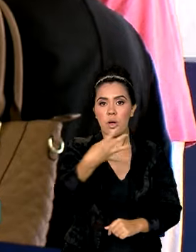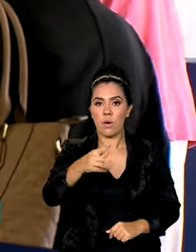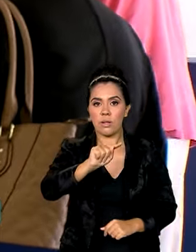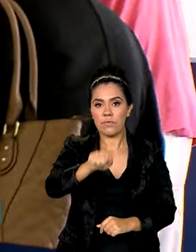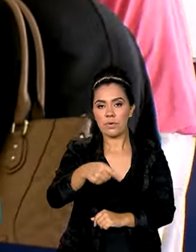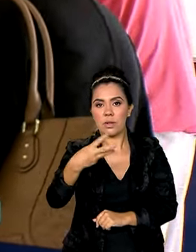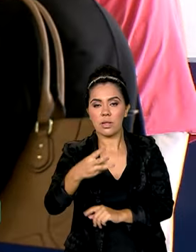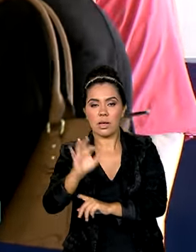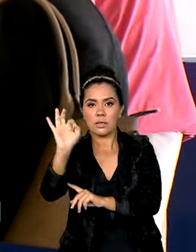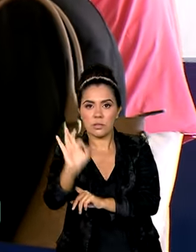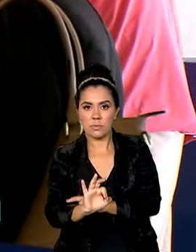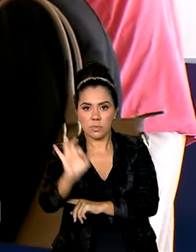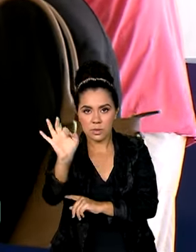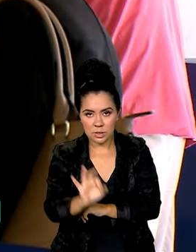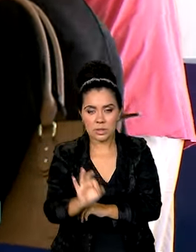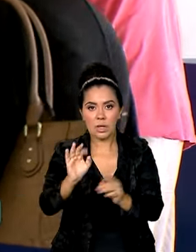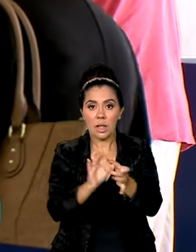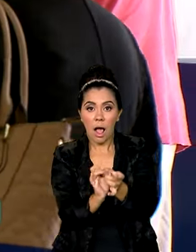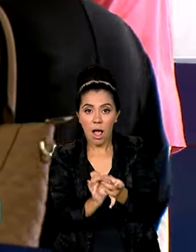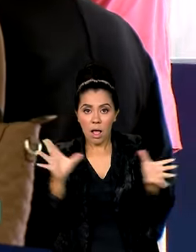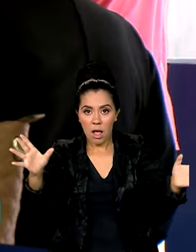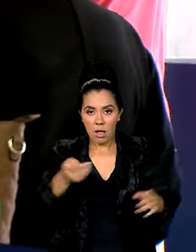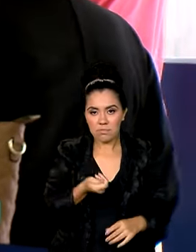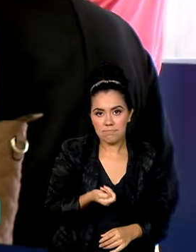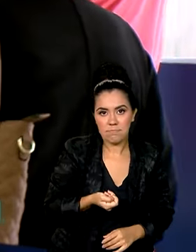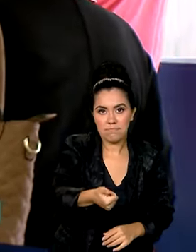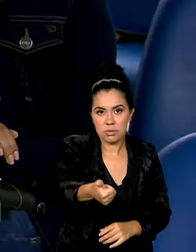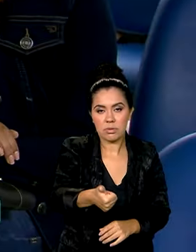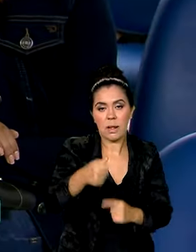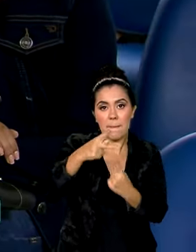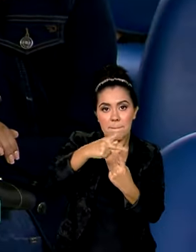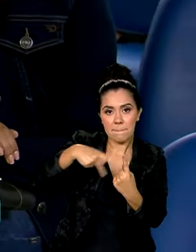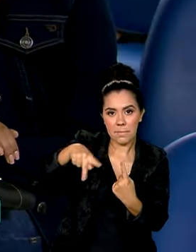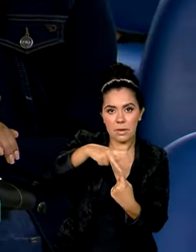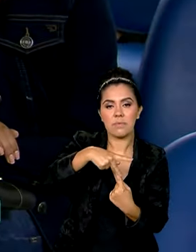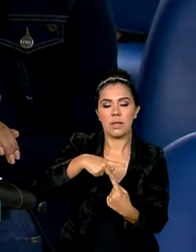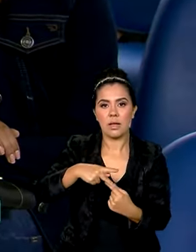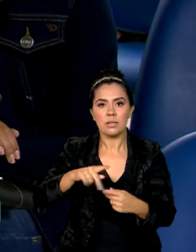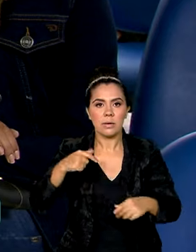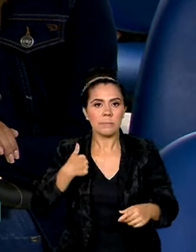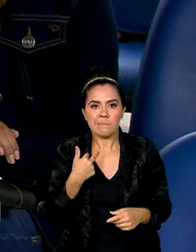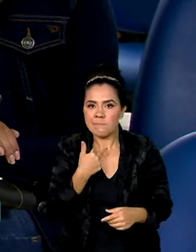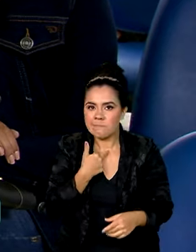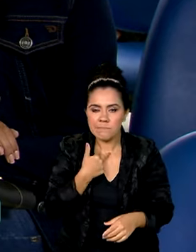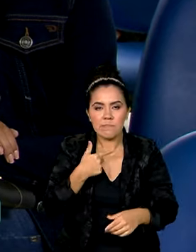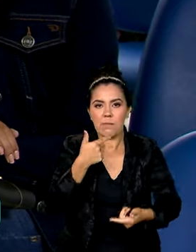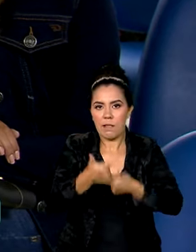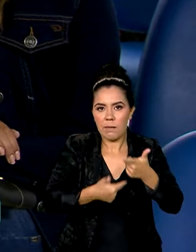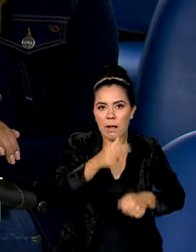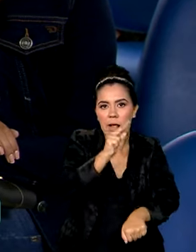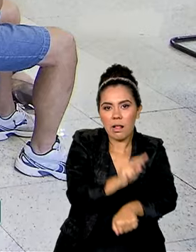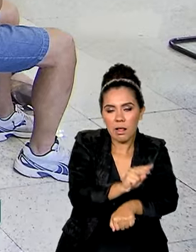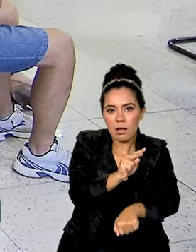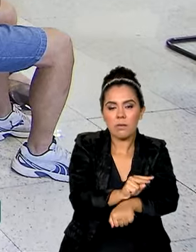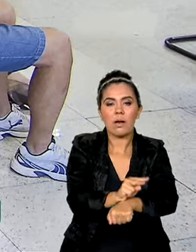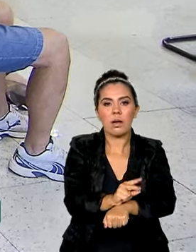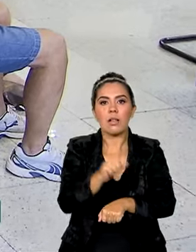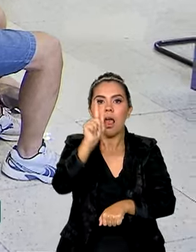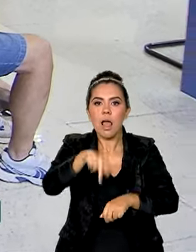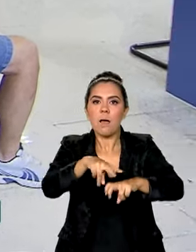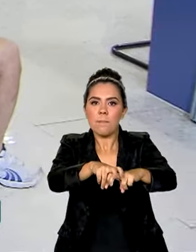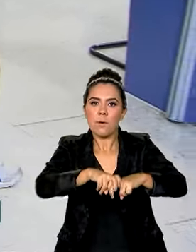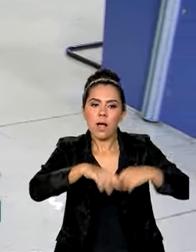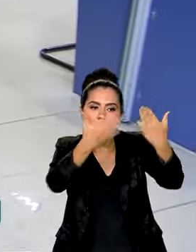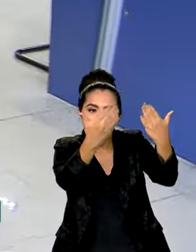44,3% das concessões de benefícios previdenciários por incapacidade temporária foram por meio de